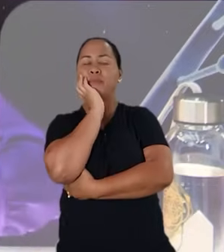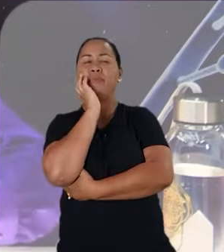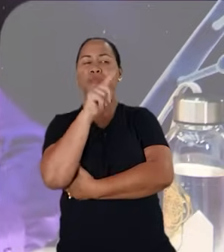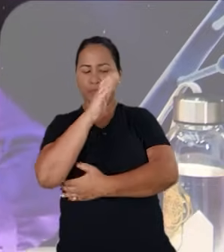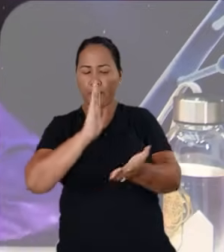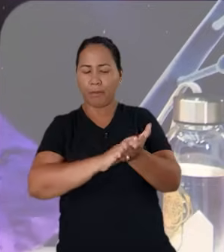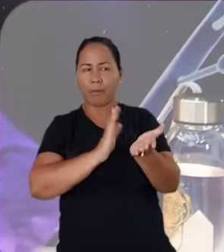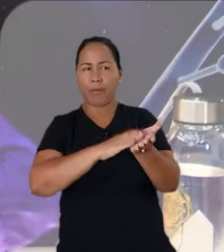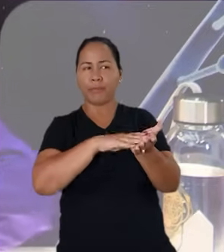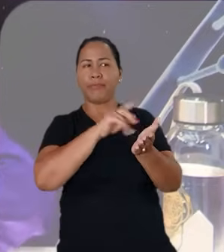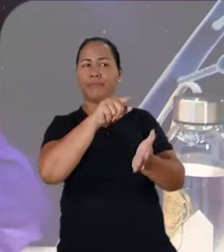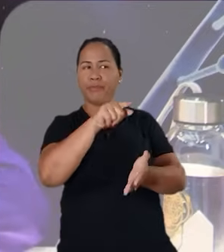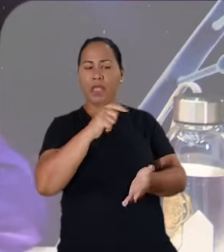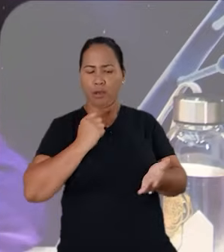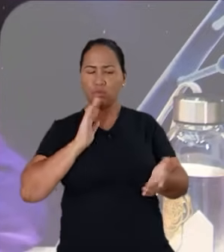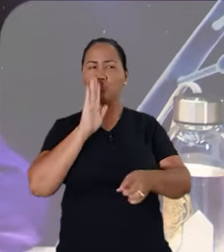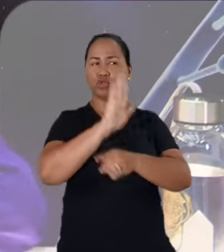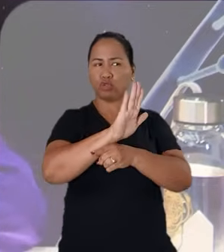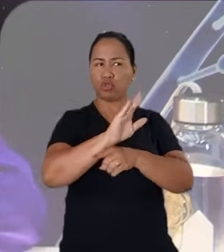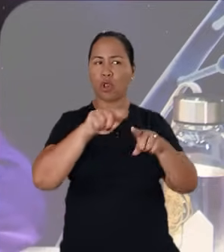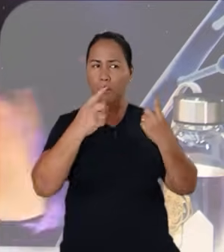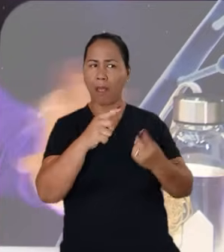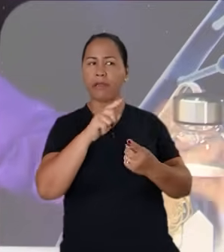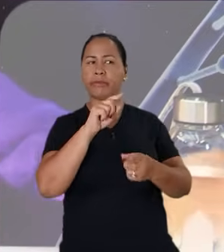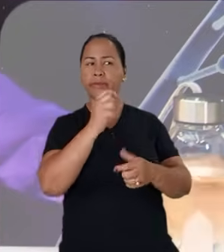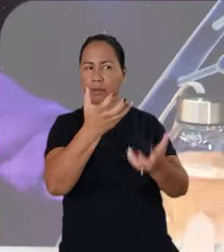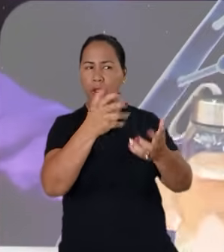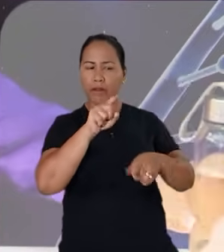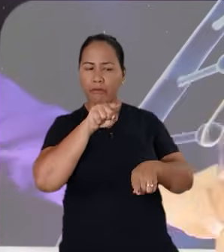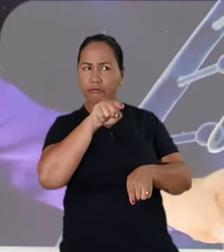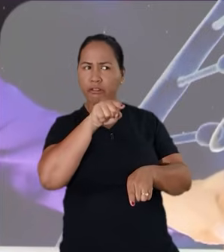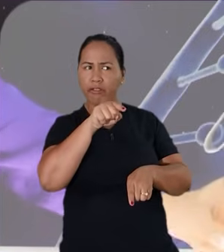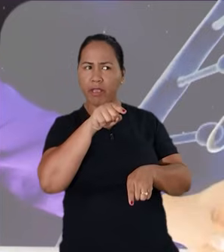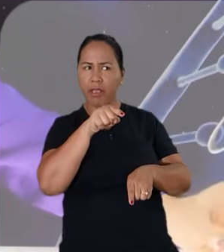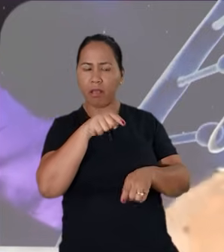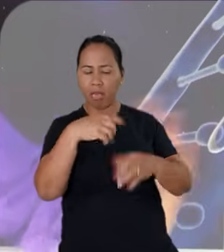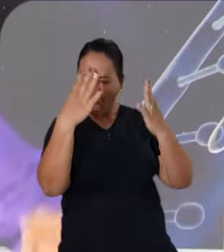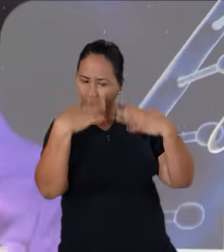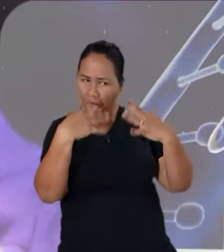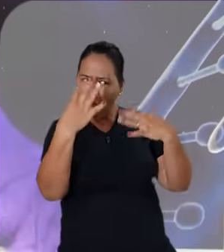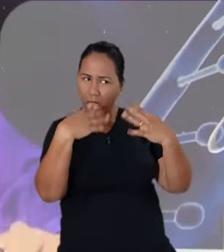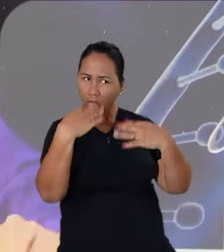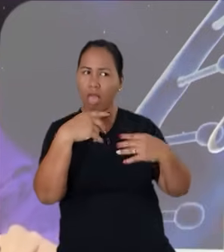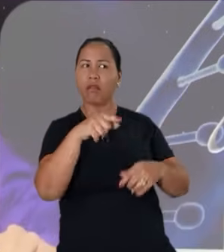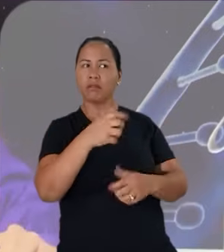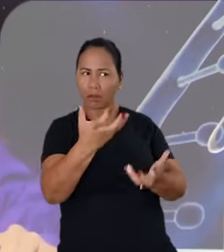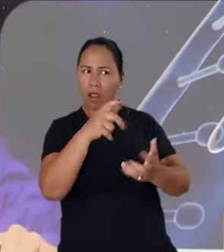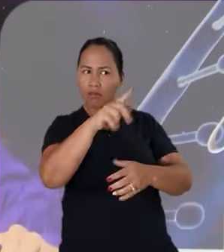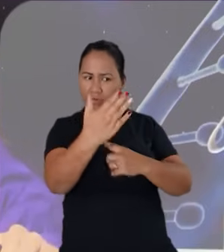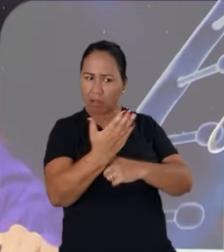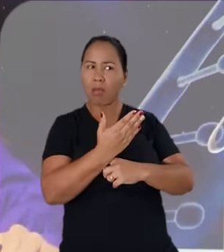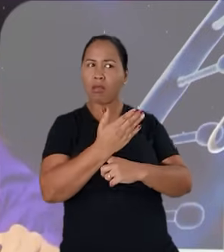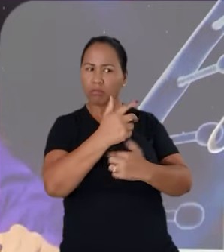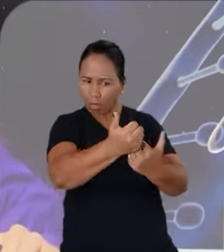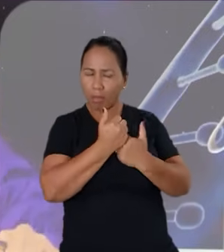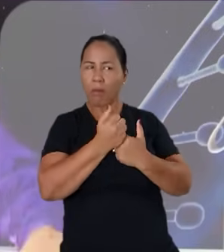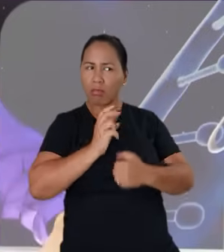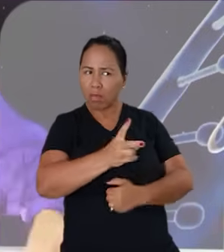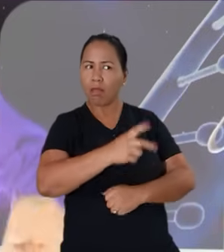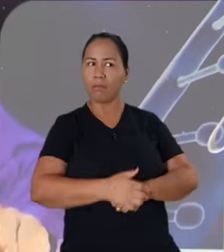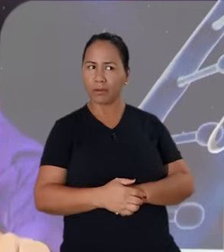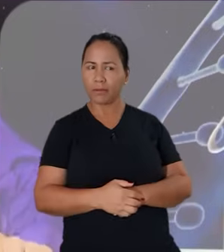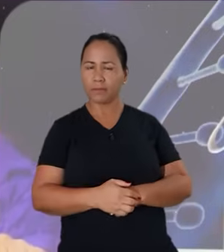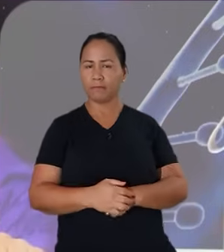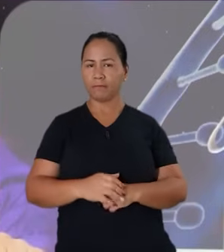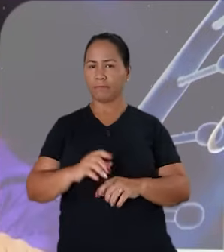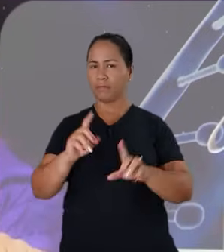eu já estou esperando receber. Eu te ajudei com isso aqui. No mínimo eu espero uma gratidão. No